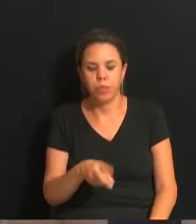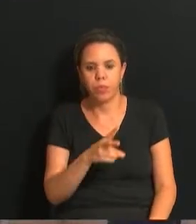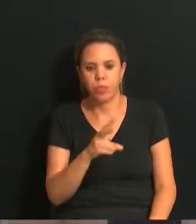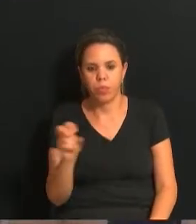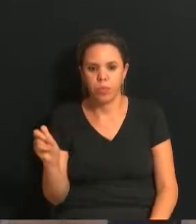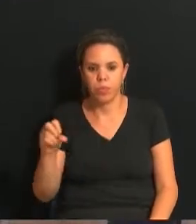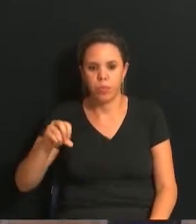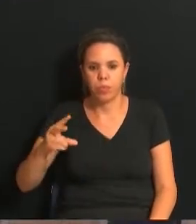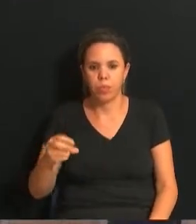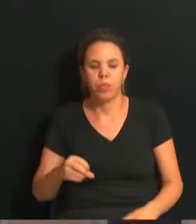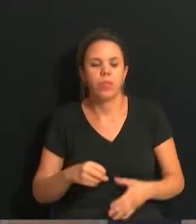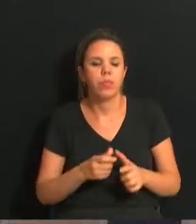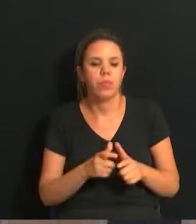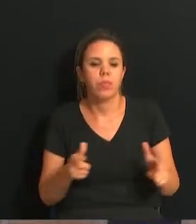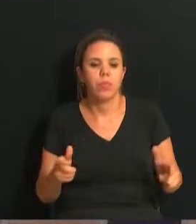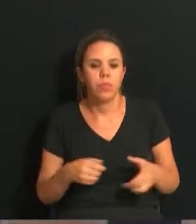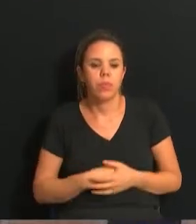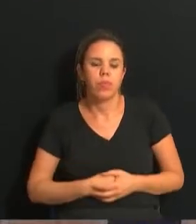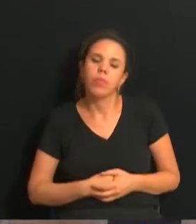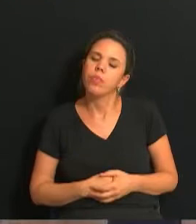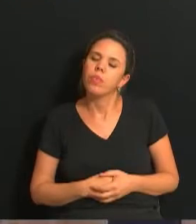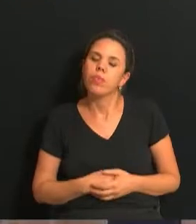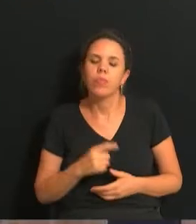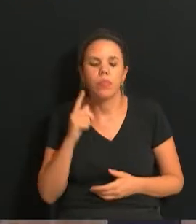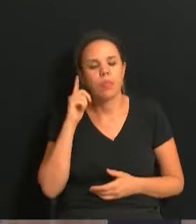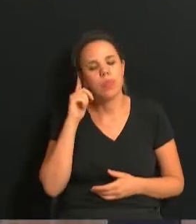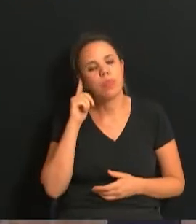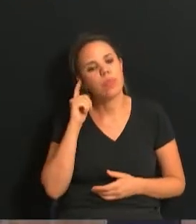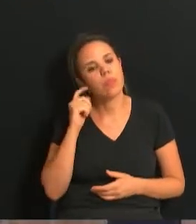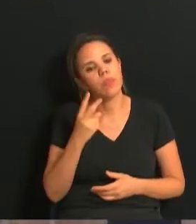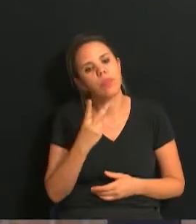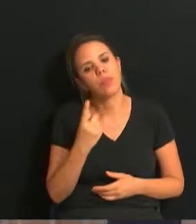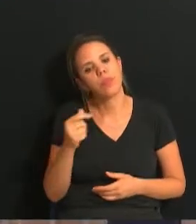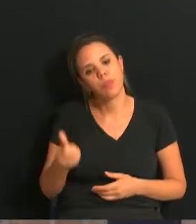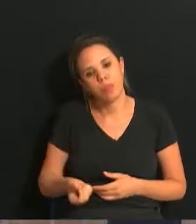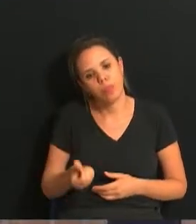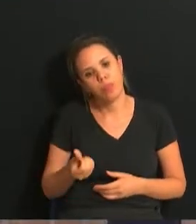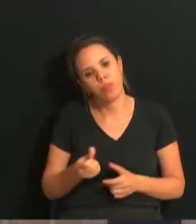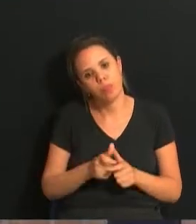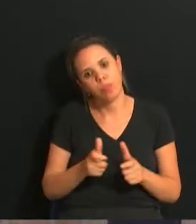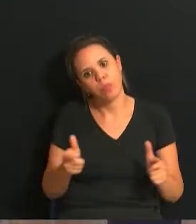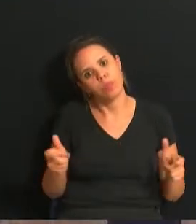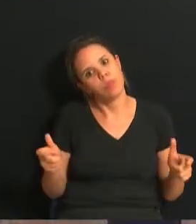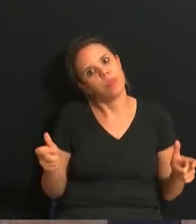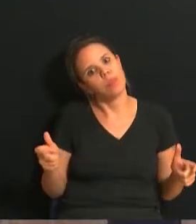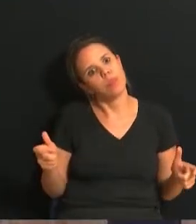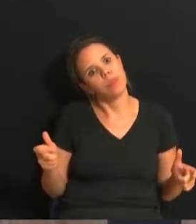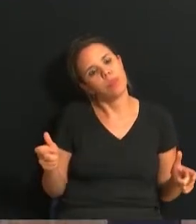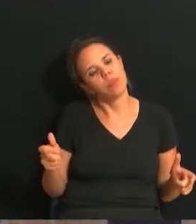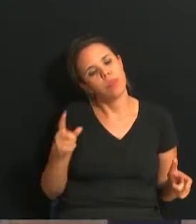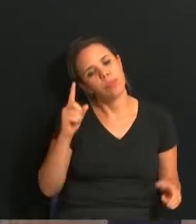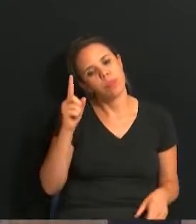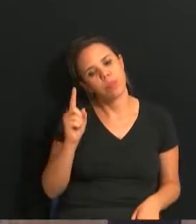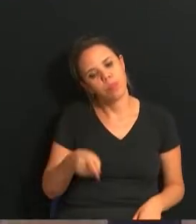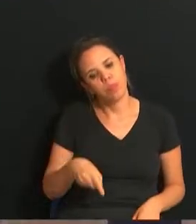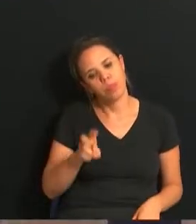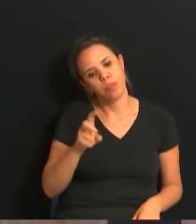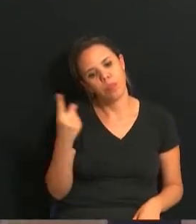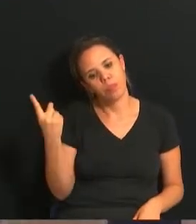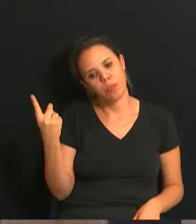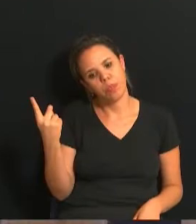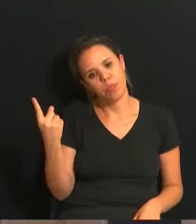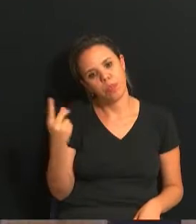1.529, ou seja, teve um leve decréscimo. Em 2016, um grande decréscimo, 1.051.